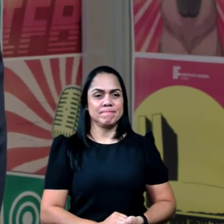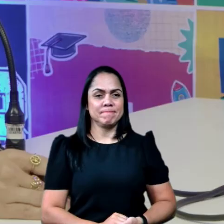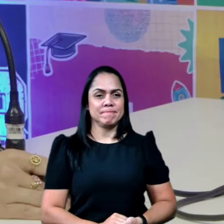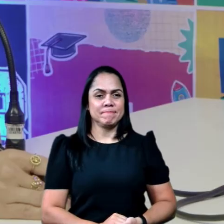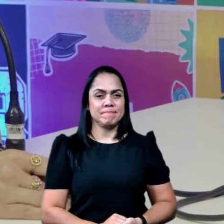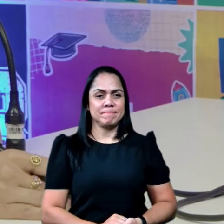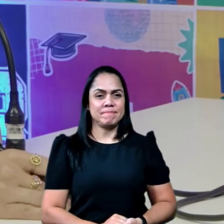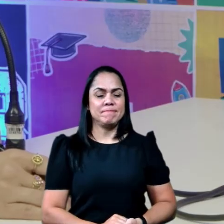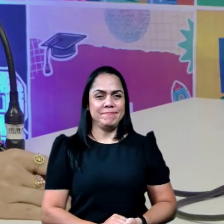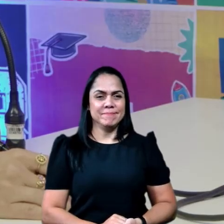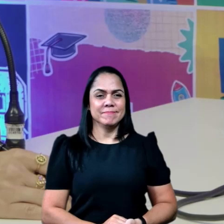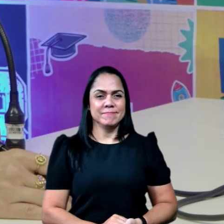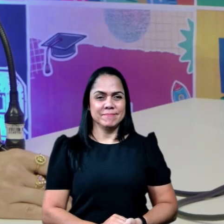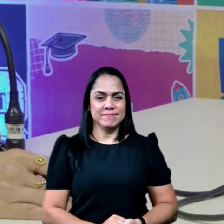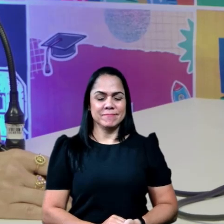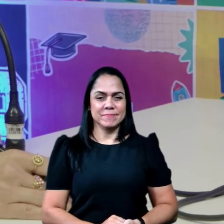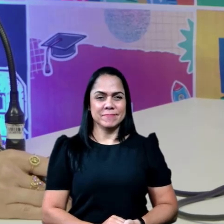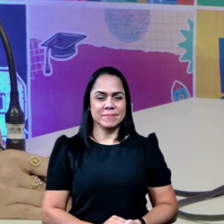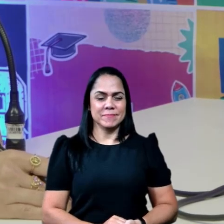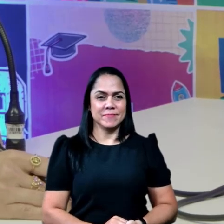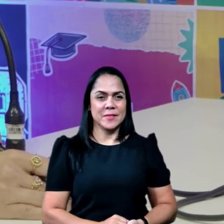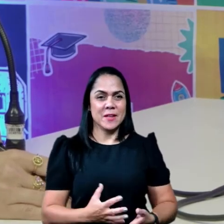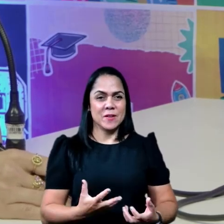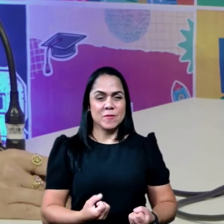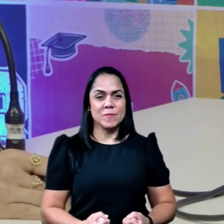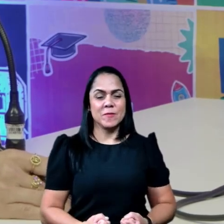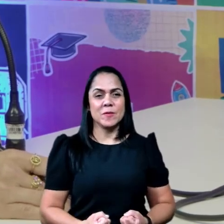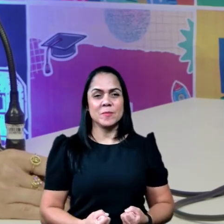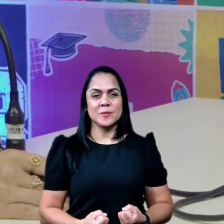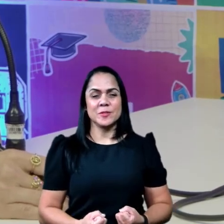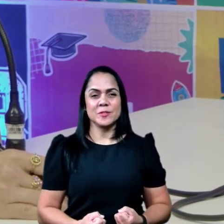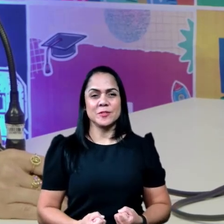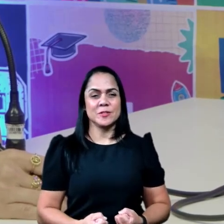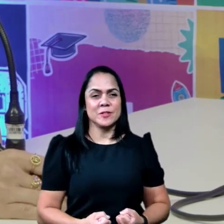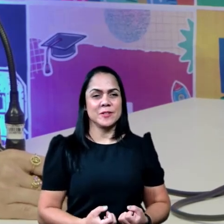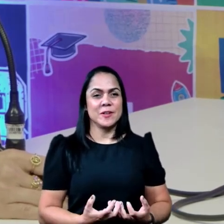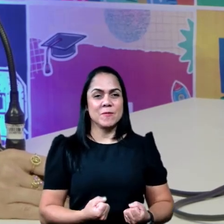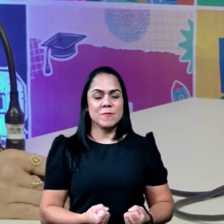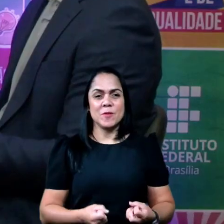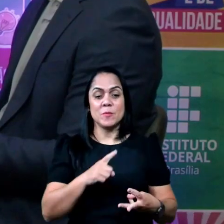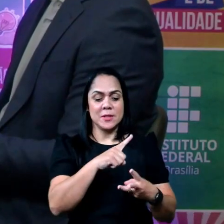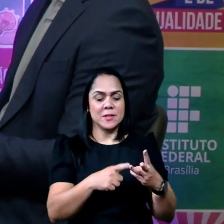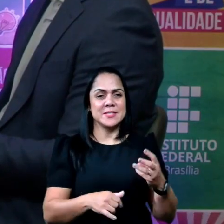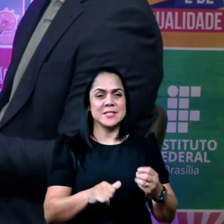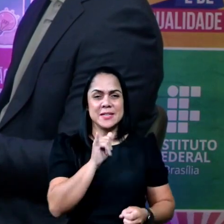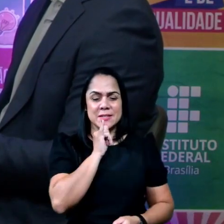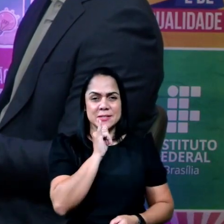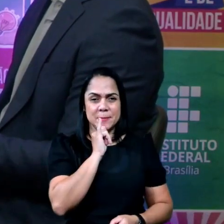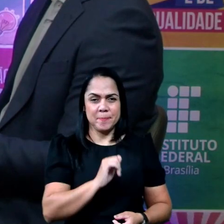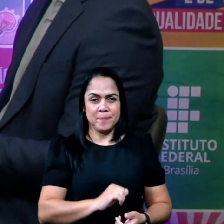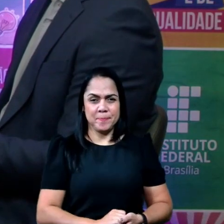muito claro. Vamos a uma terceira eu adoro exemplos, doutor, eu acho que ajuda demais a gente consolidar os conceitos.